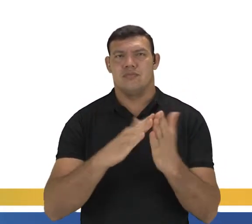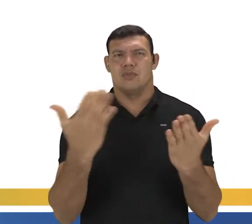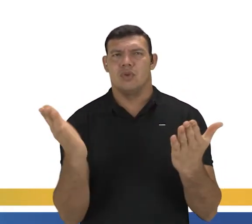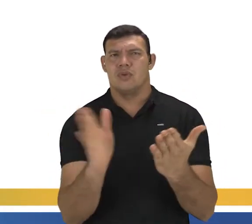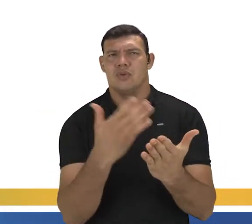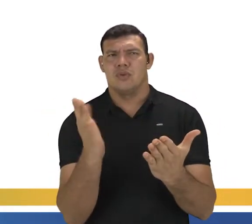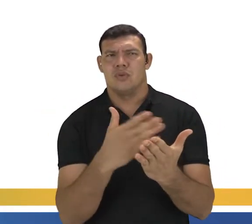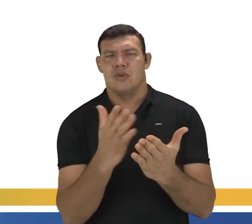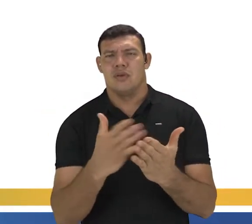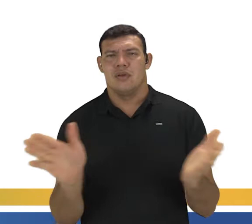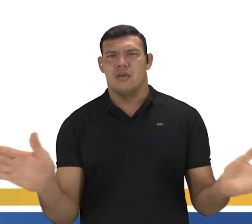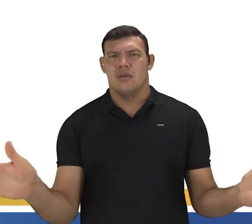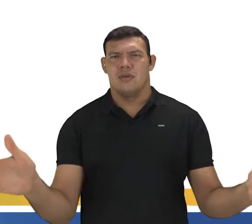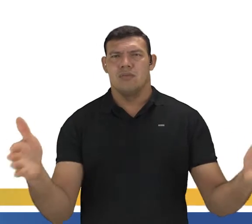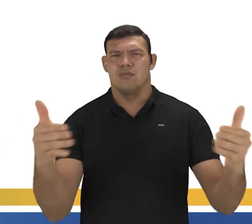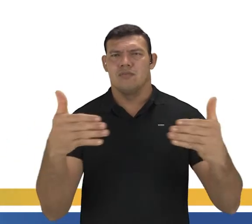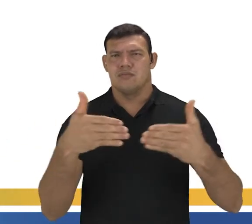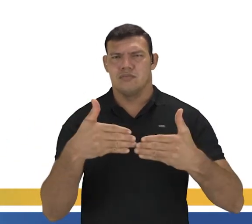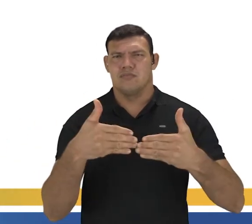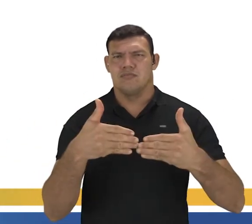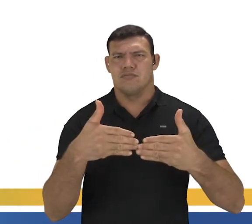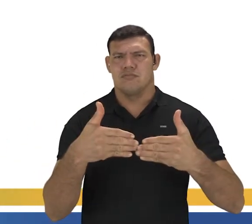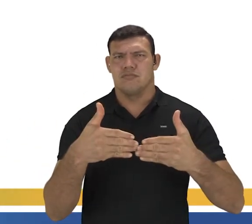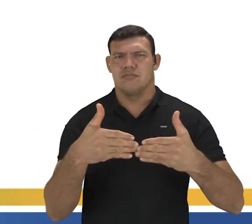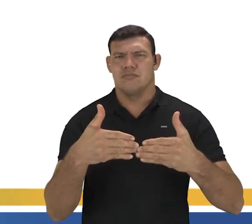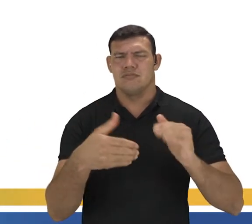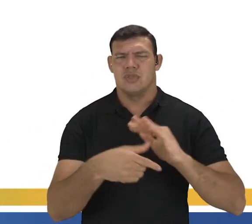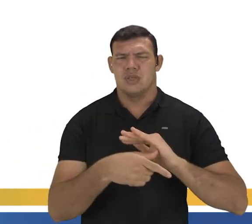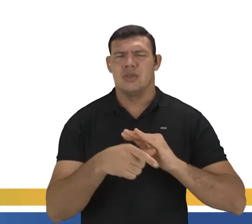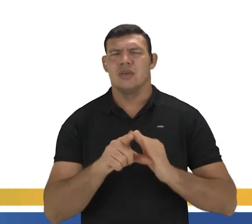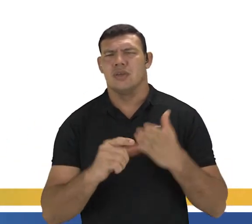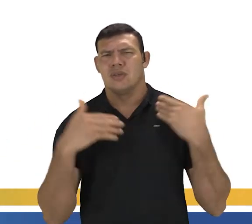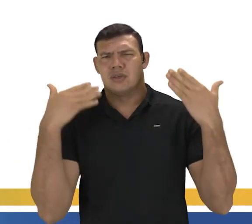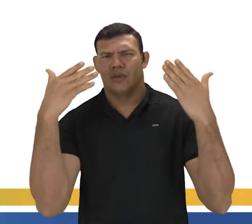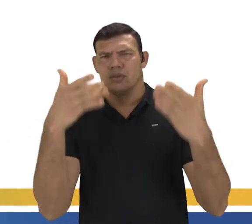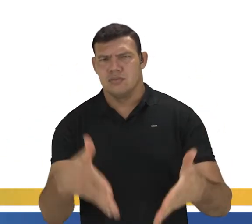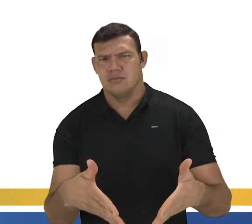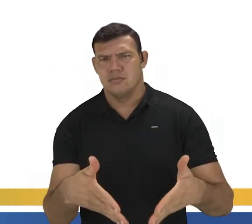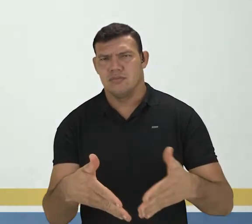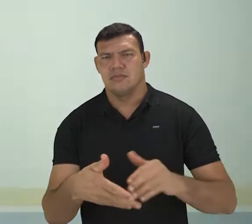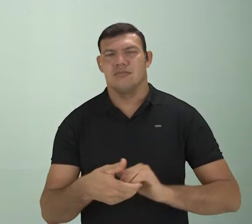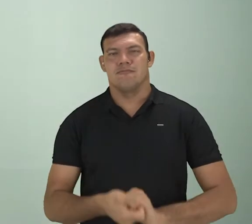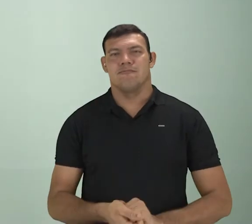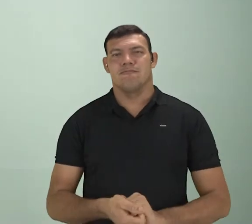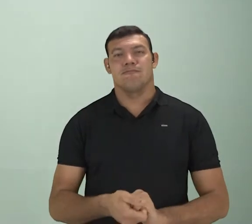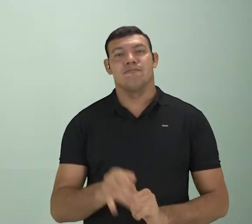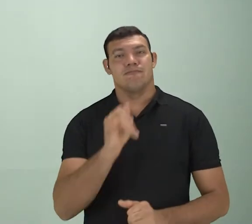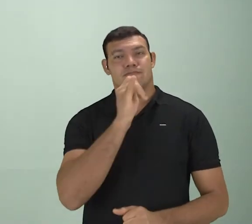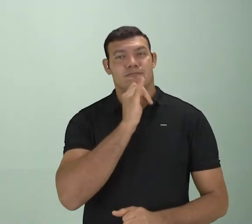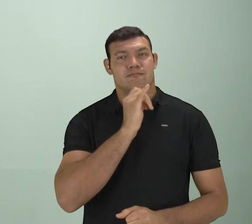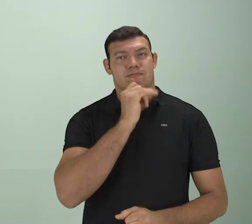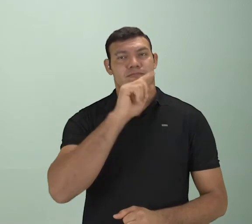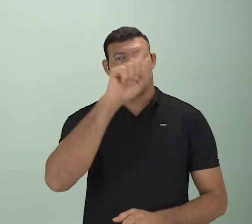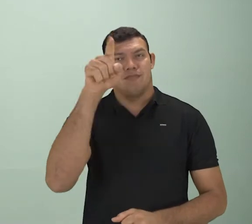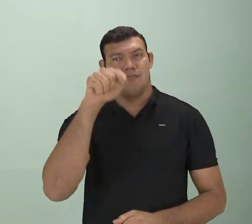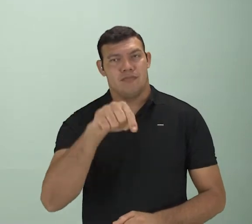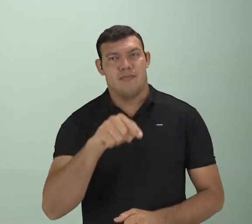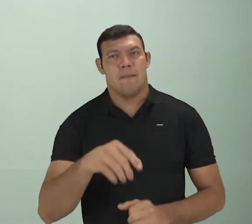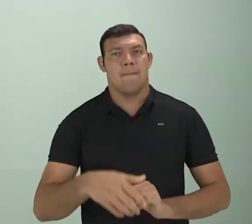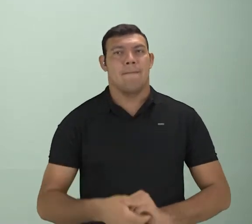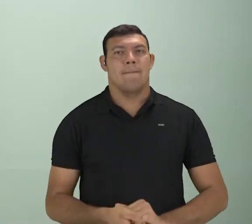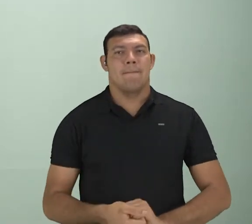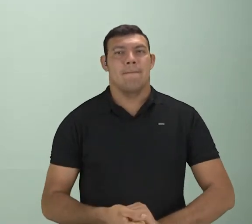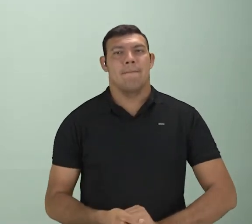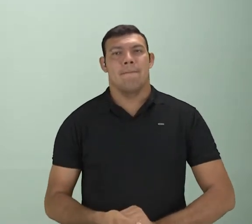regime fechado quando ela chegou lá entender um pouquinho esse exemplo interrogativo não vamos